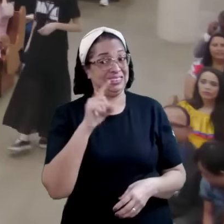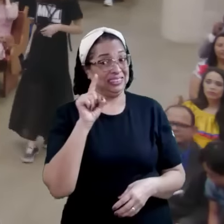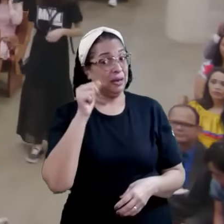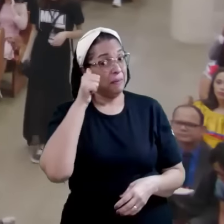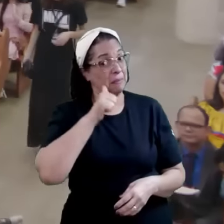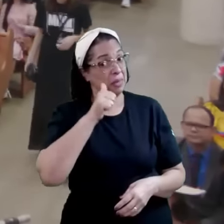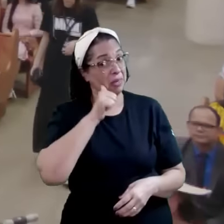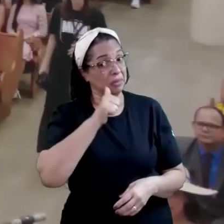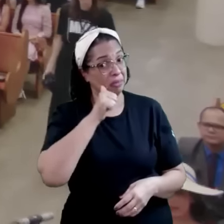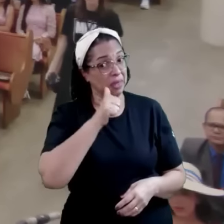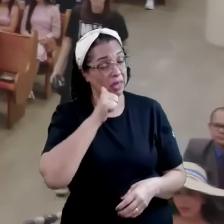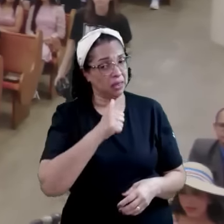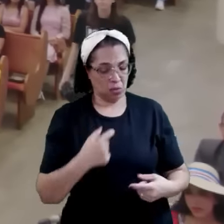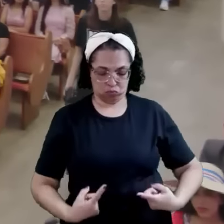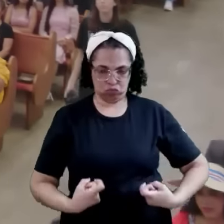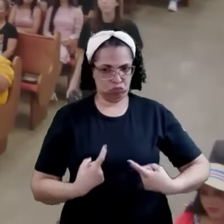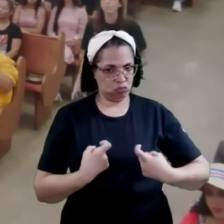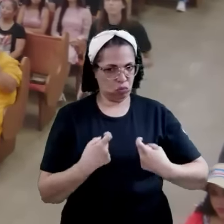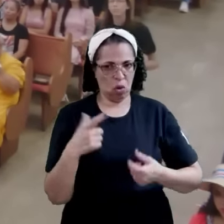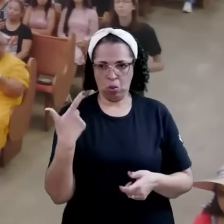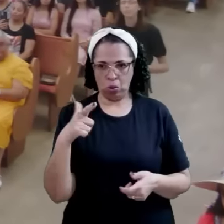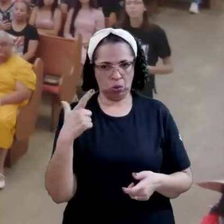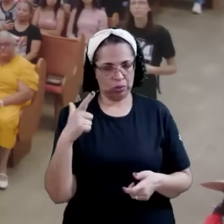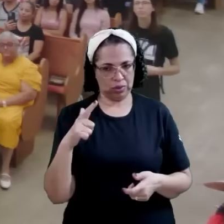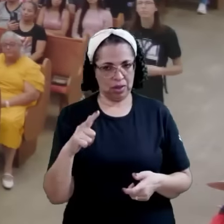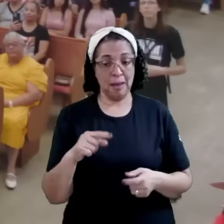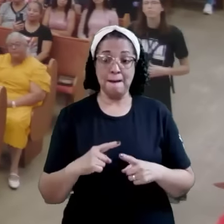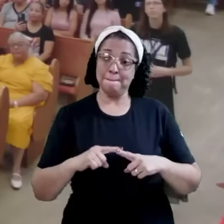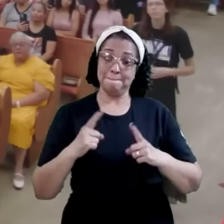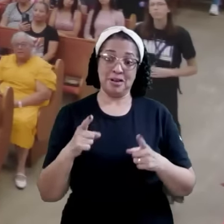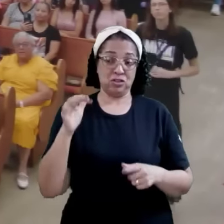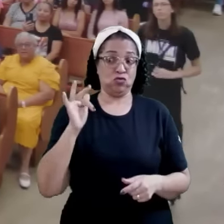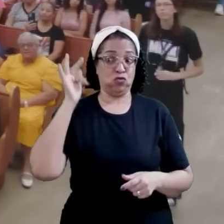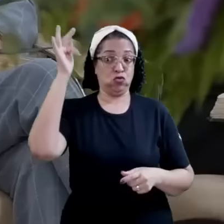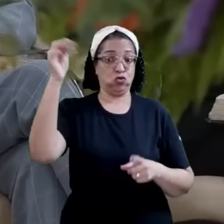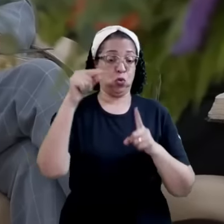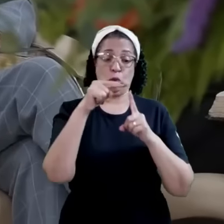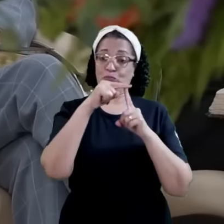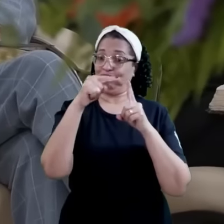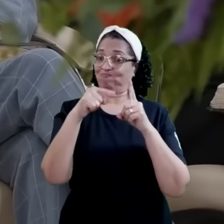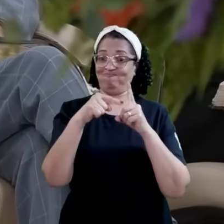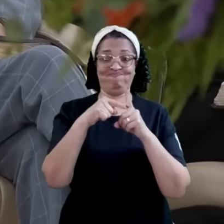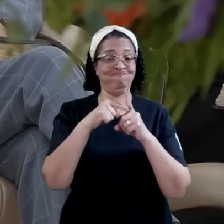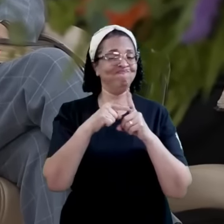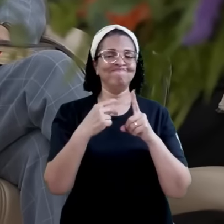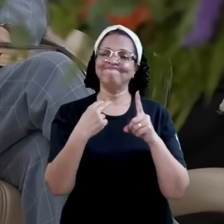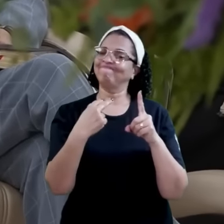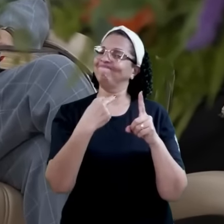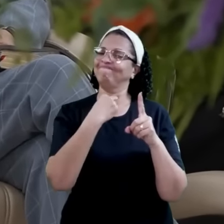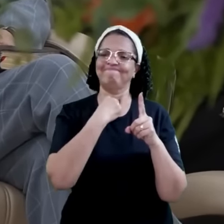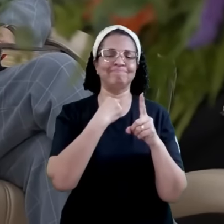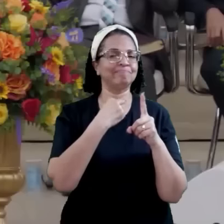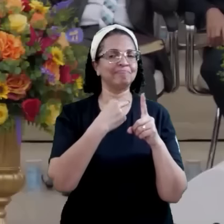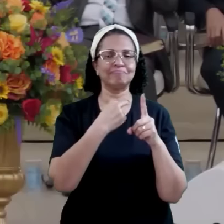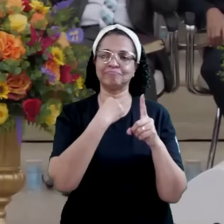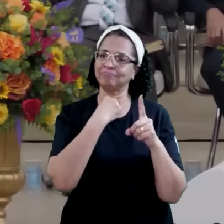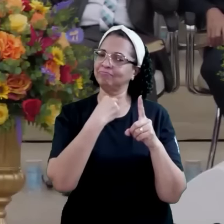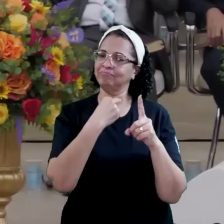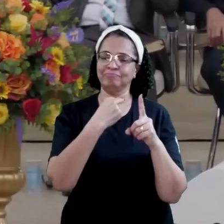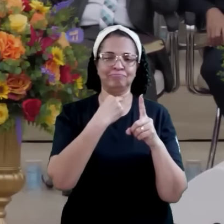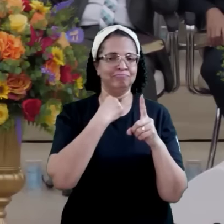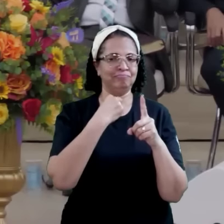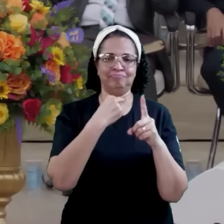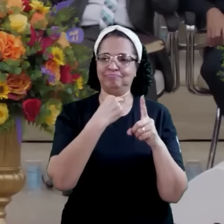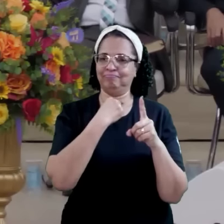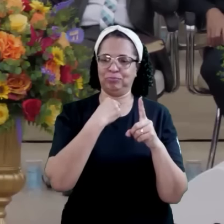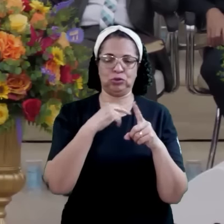curada não tem célula cancerígena mas ficou uma sequela aí eu estive pregando lá o ano passado ela não congrega mais na igreja ela